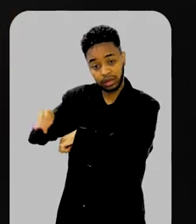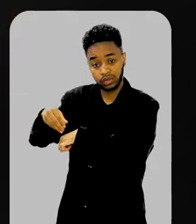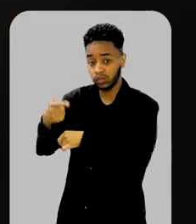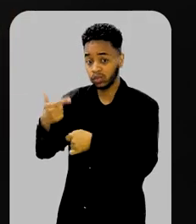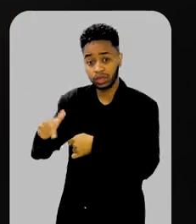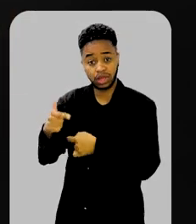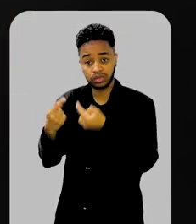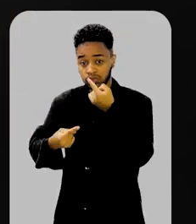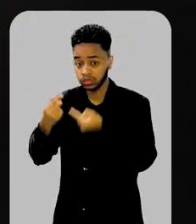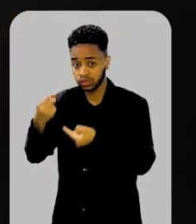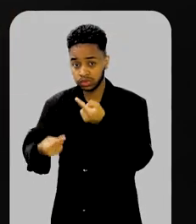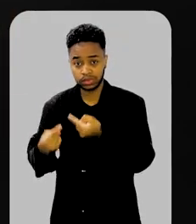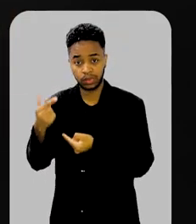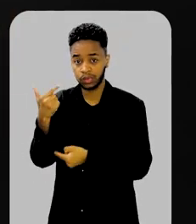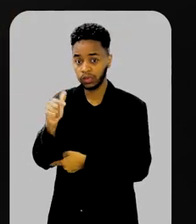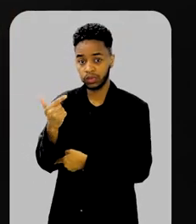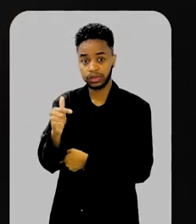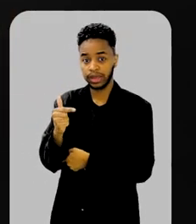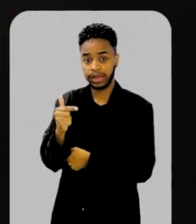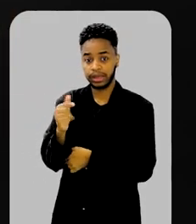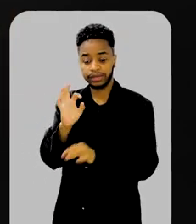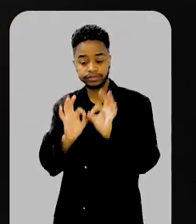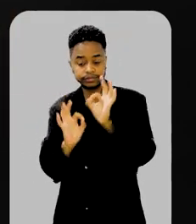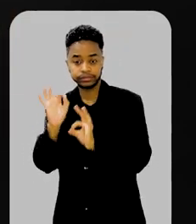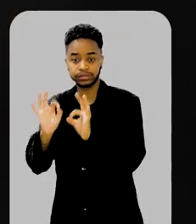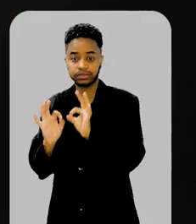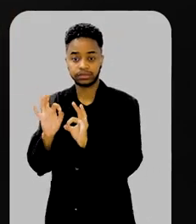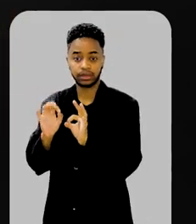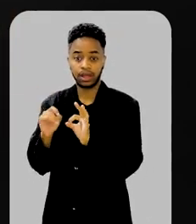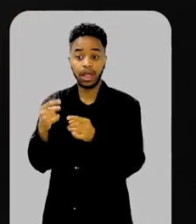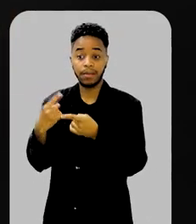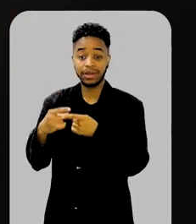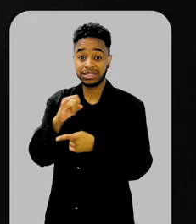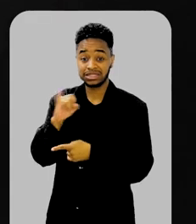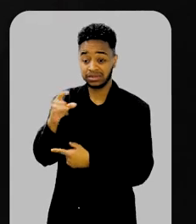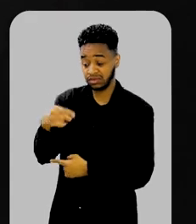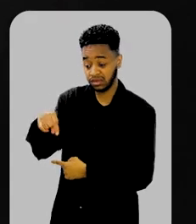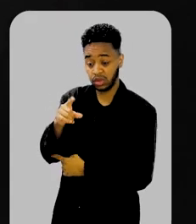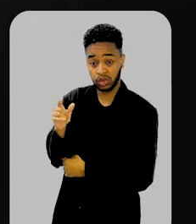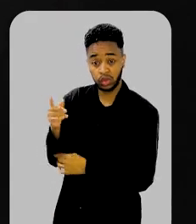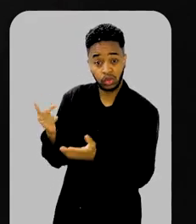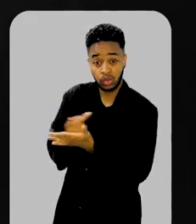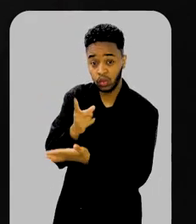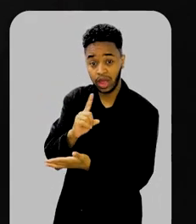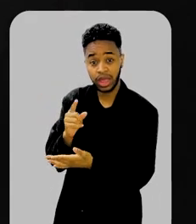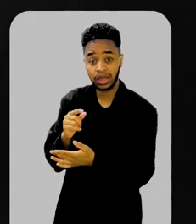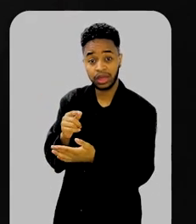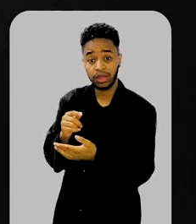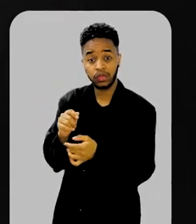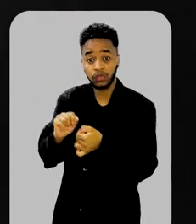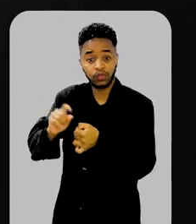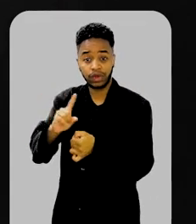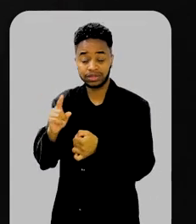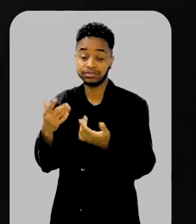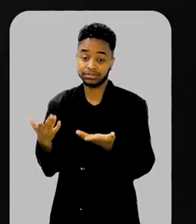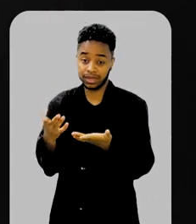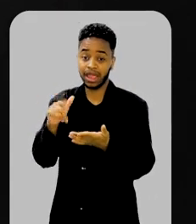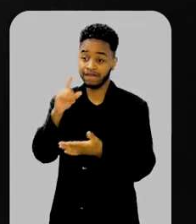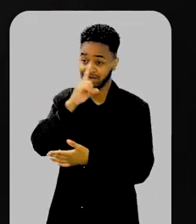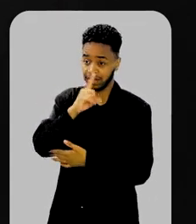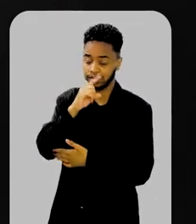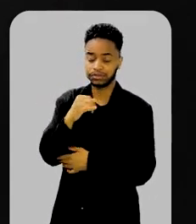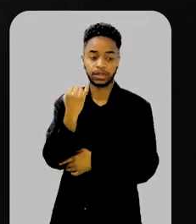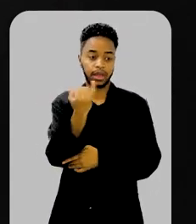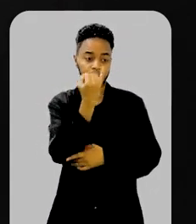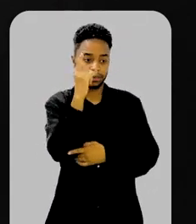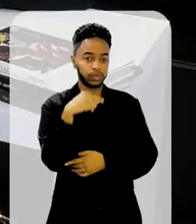é isso não é exposto isso não é discutido isso não é acertado se você não erra isso você não faz isso esse é o buraco que eu